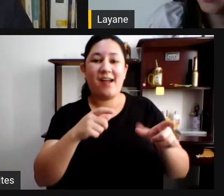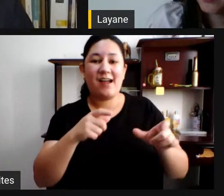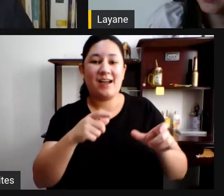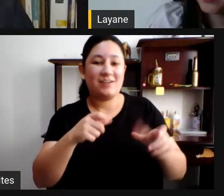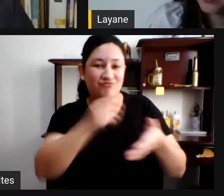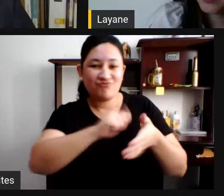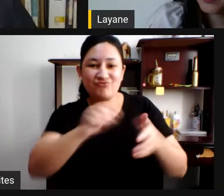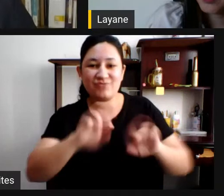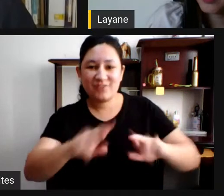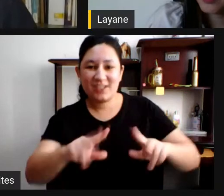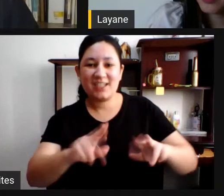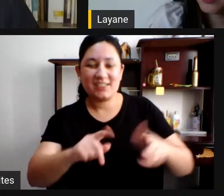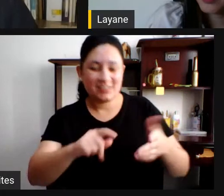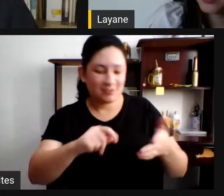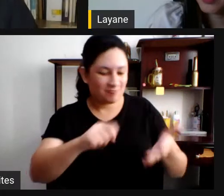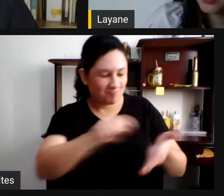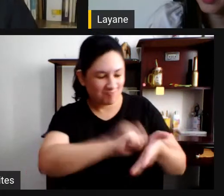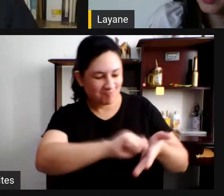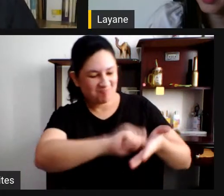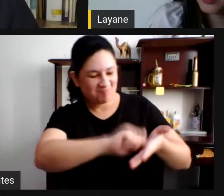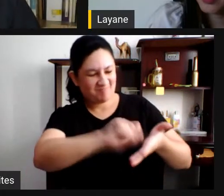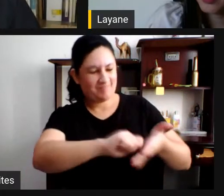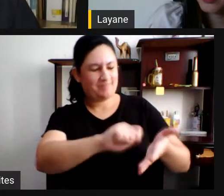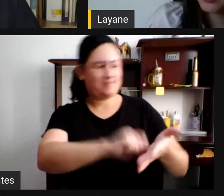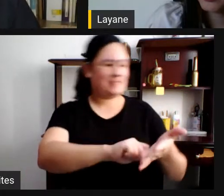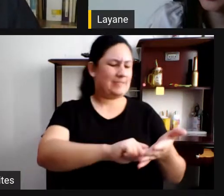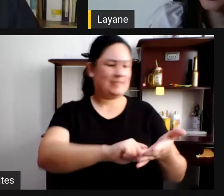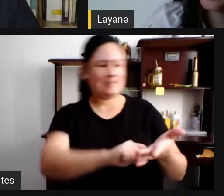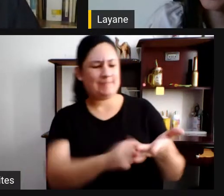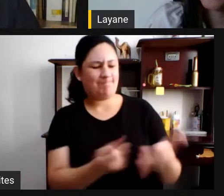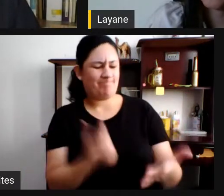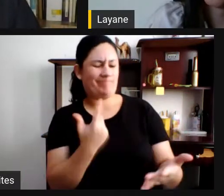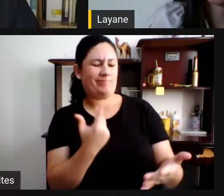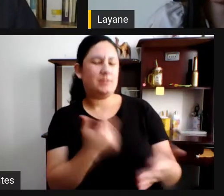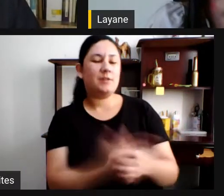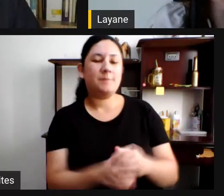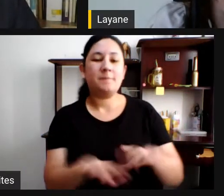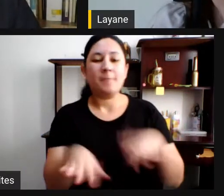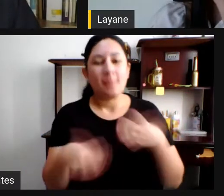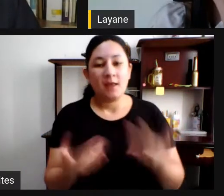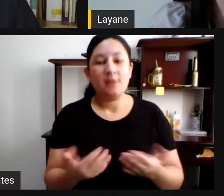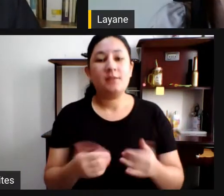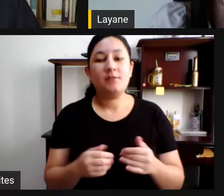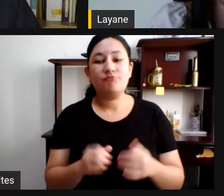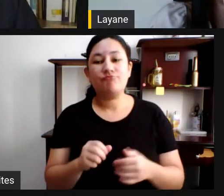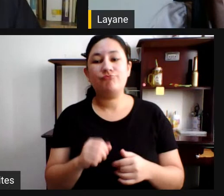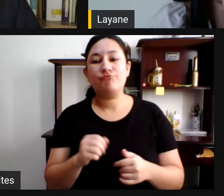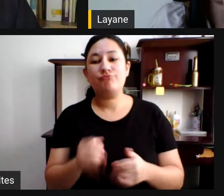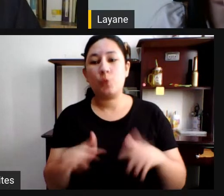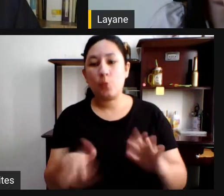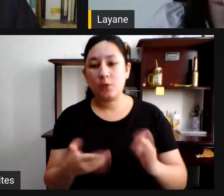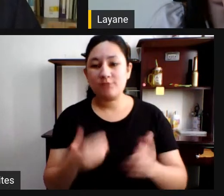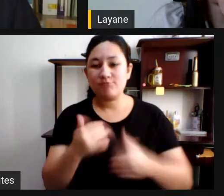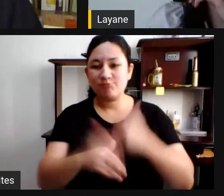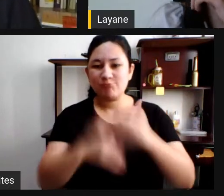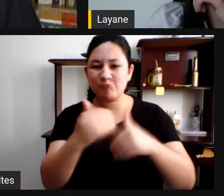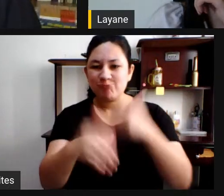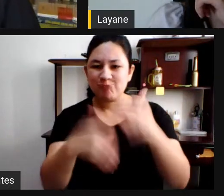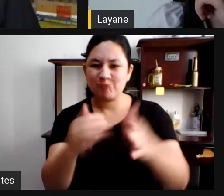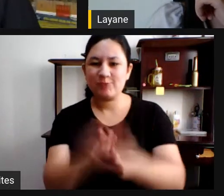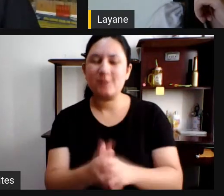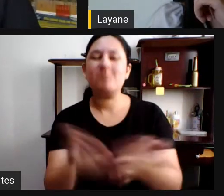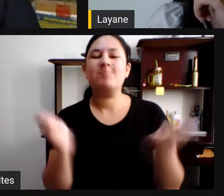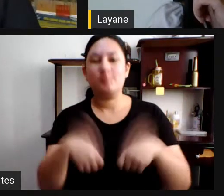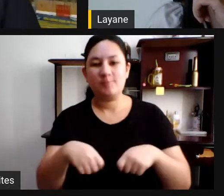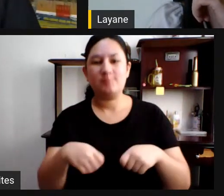então depois de um certo tempo eu já tinha possibilidade de ler eu não